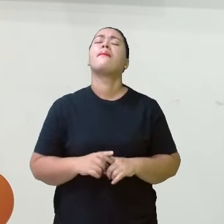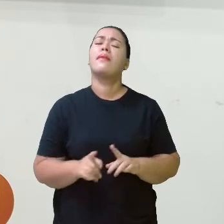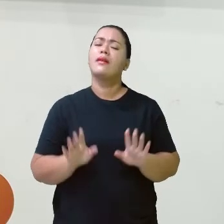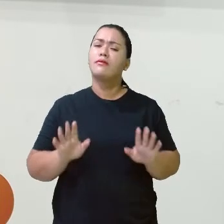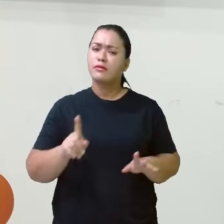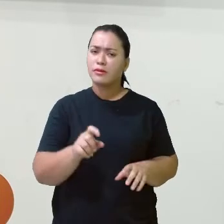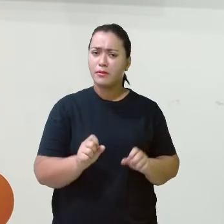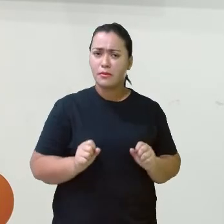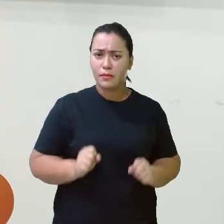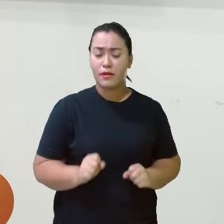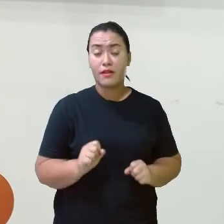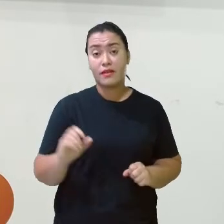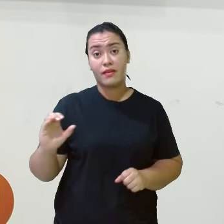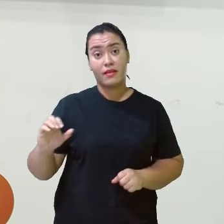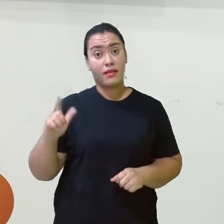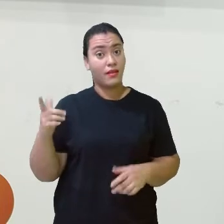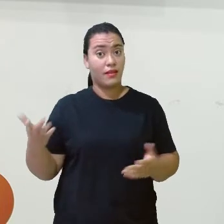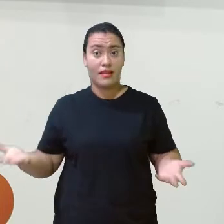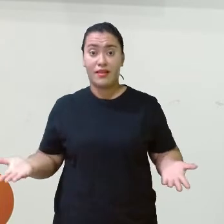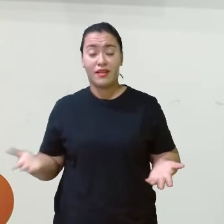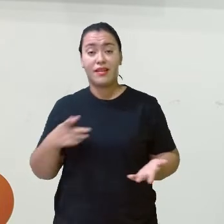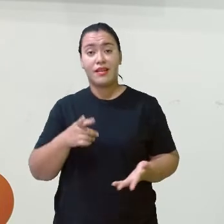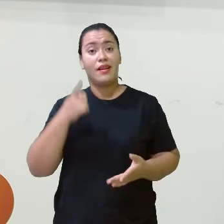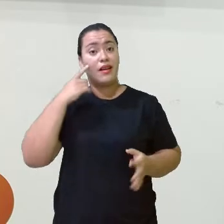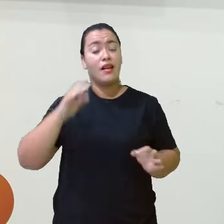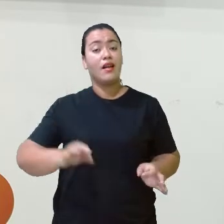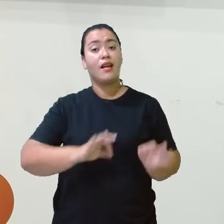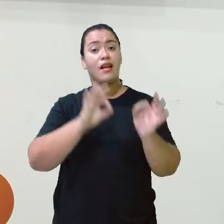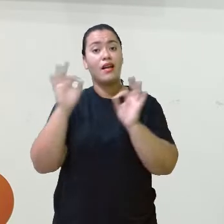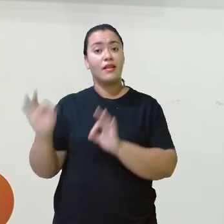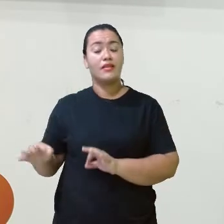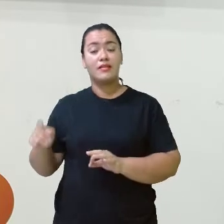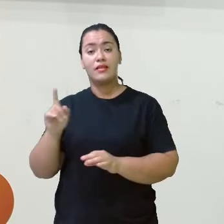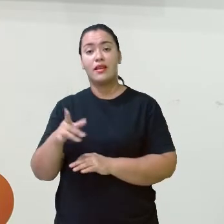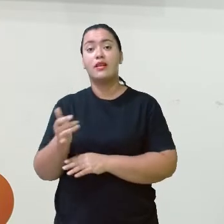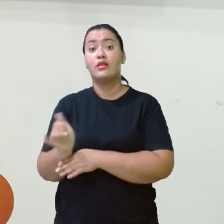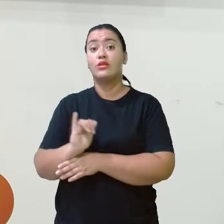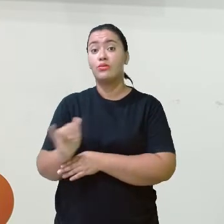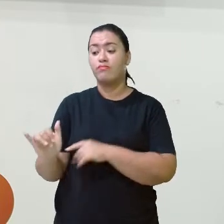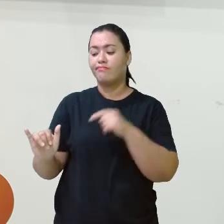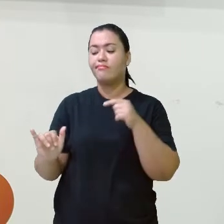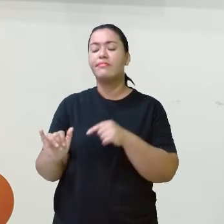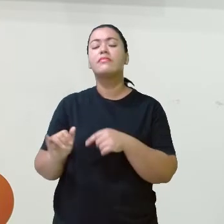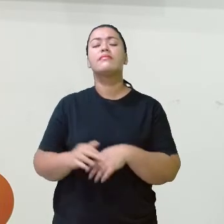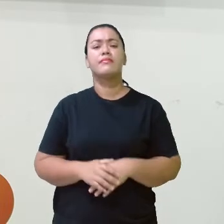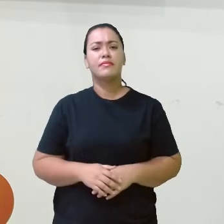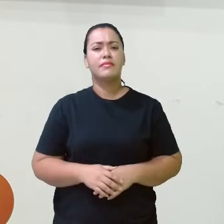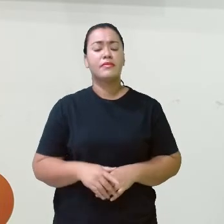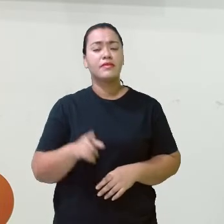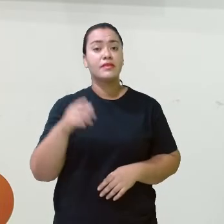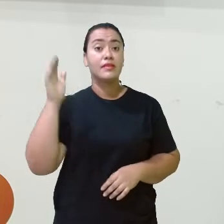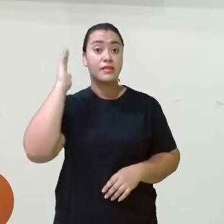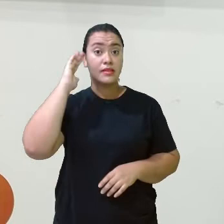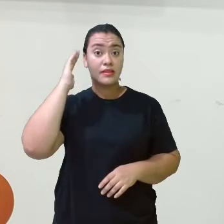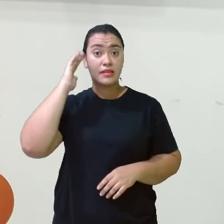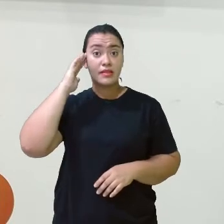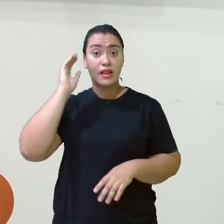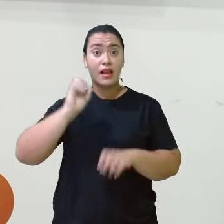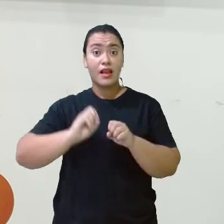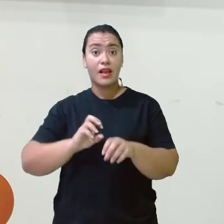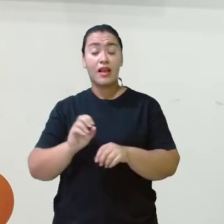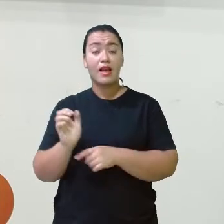pode, claro, assistir às aulas pelo canal do YouTube. Vocês já sabem que lá as aulas